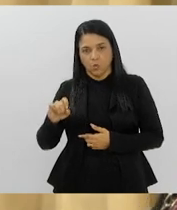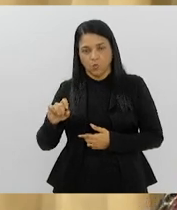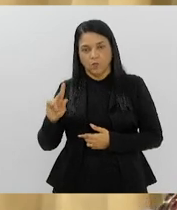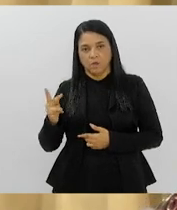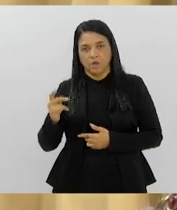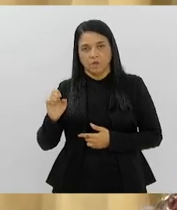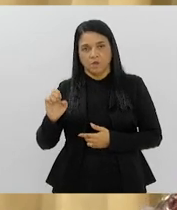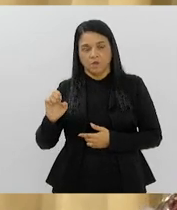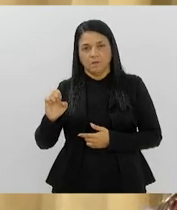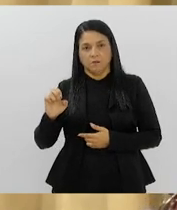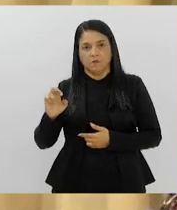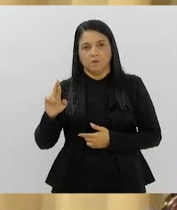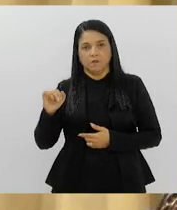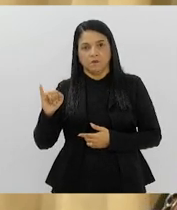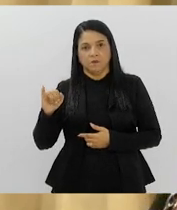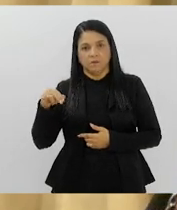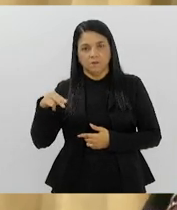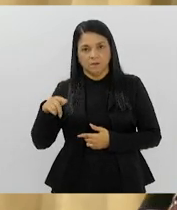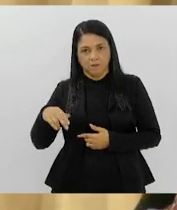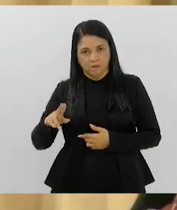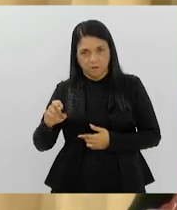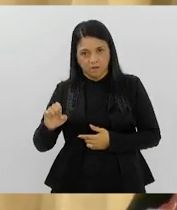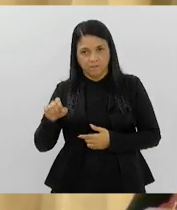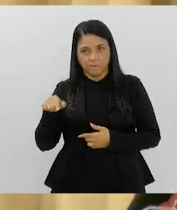do grupamento de...